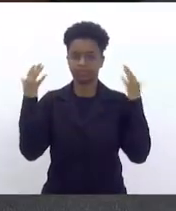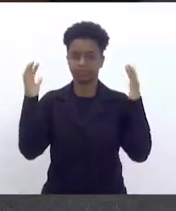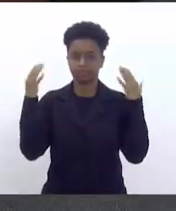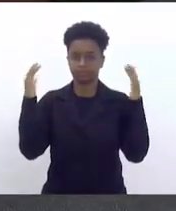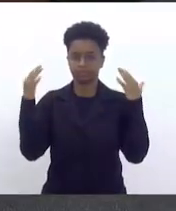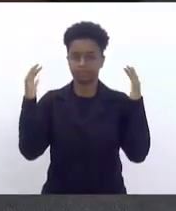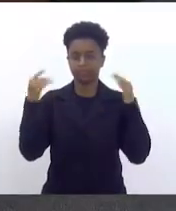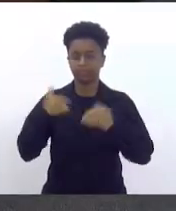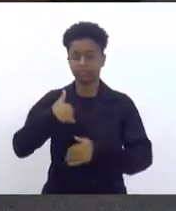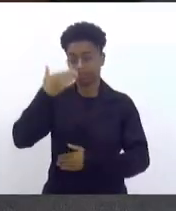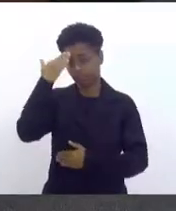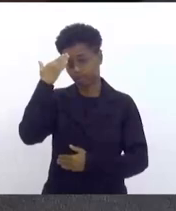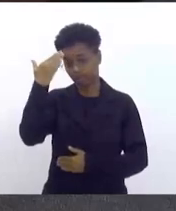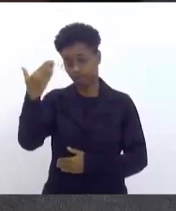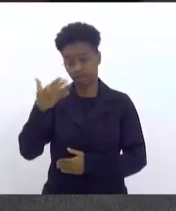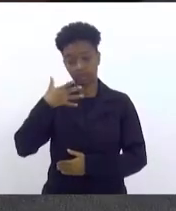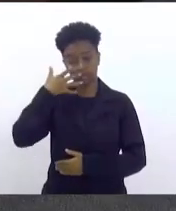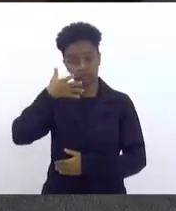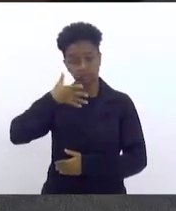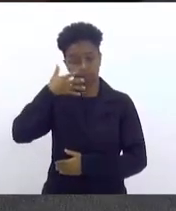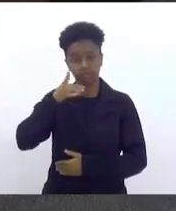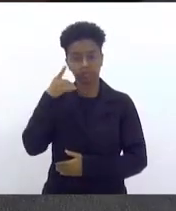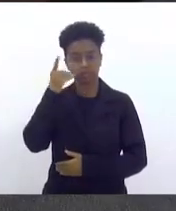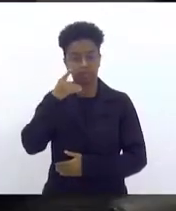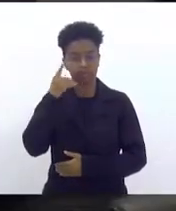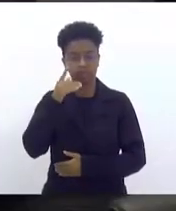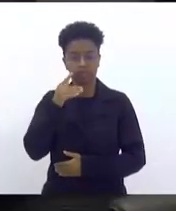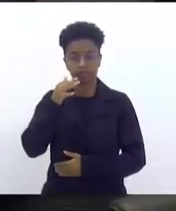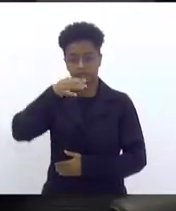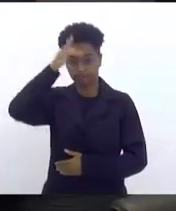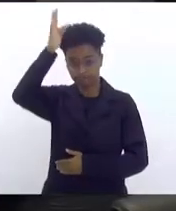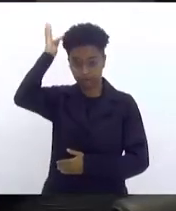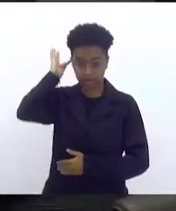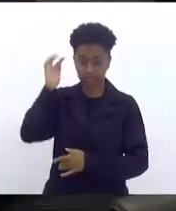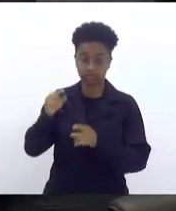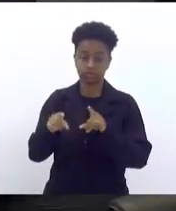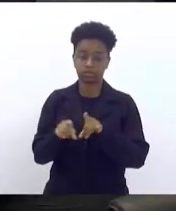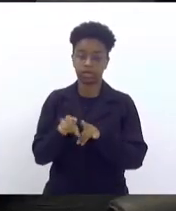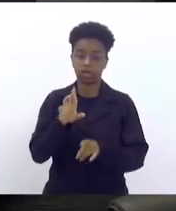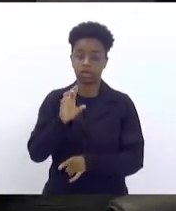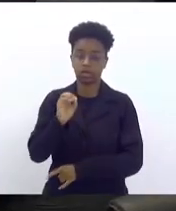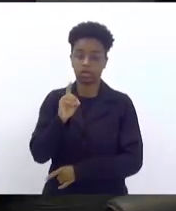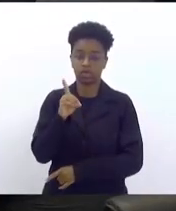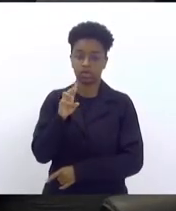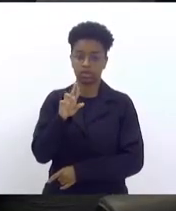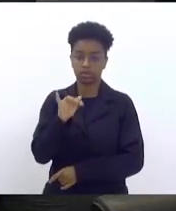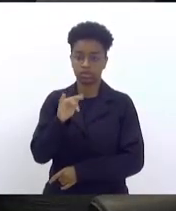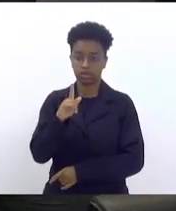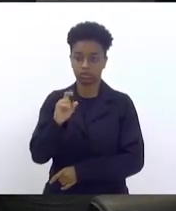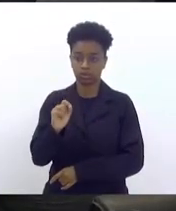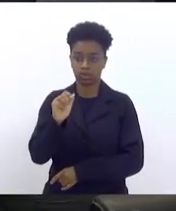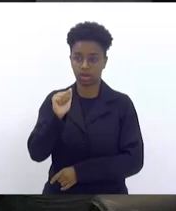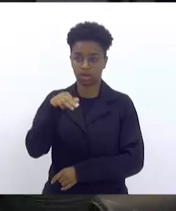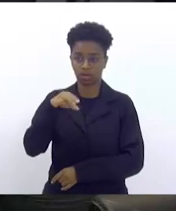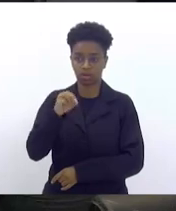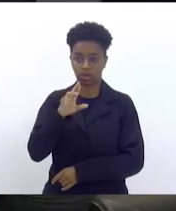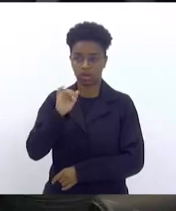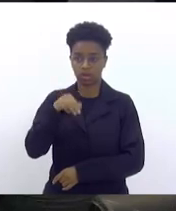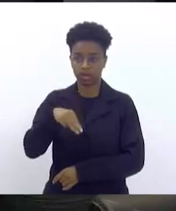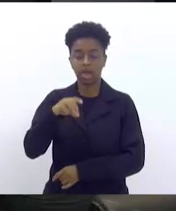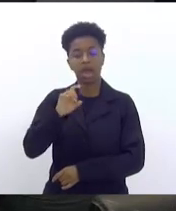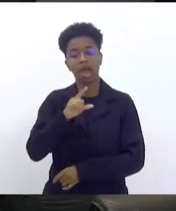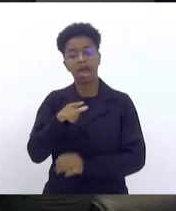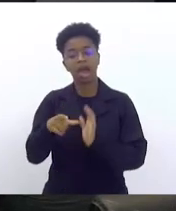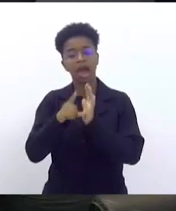agradeço as palavras Deputado Fred Pacheco Rodrigo Amorim antes de se retirar para Comissão